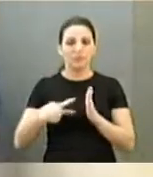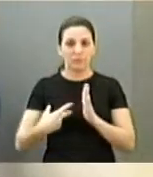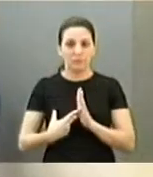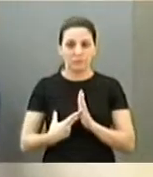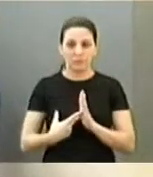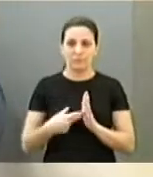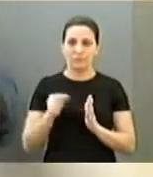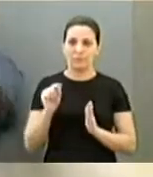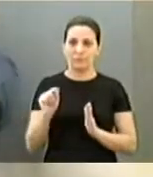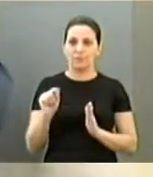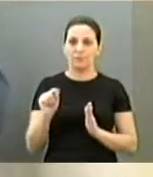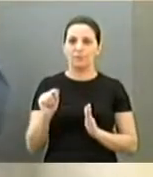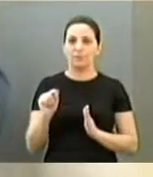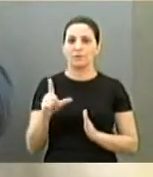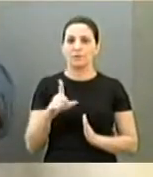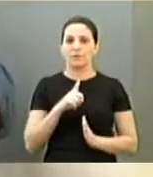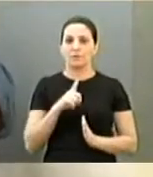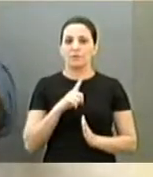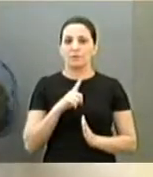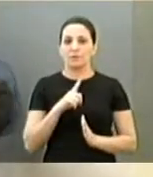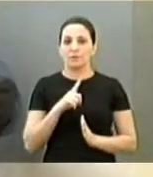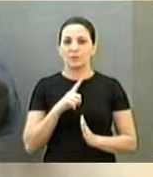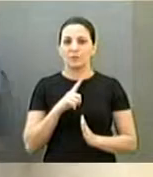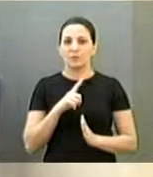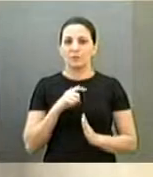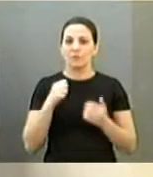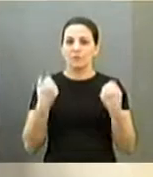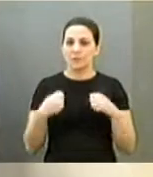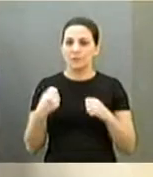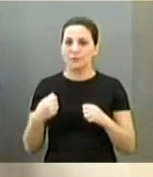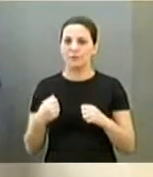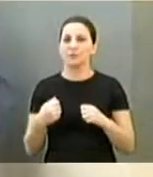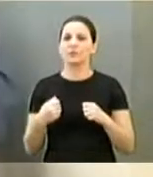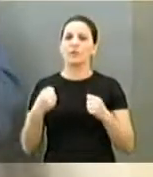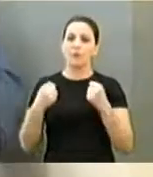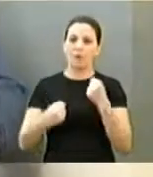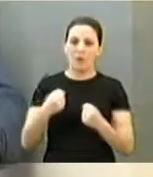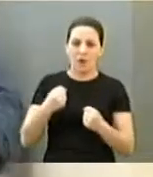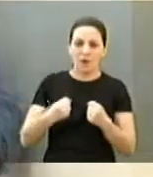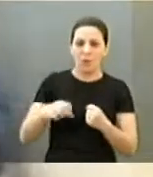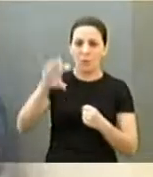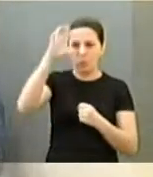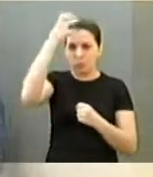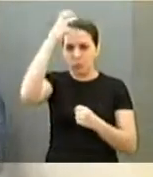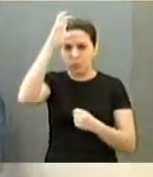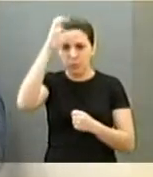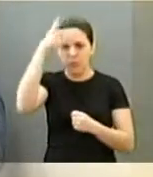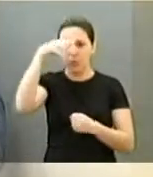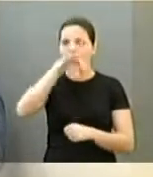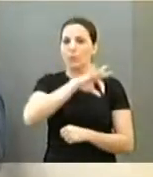tem a necessidade de solicitar uma viatura. Você